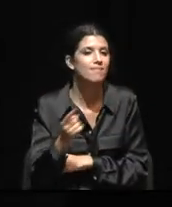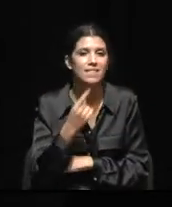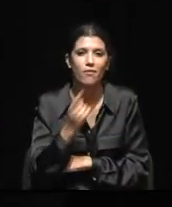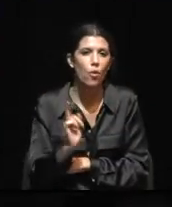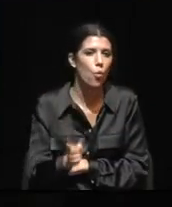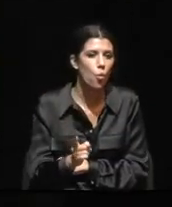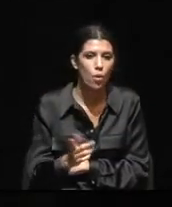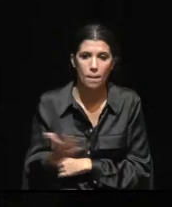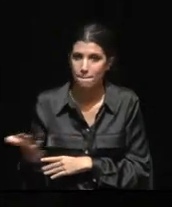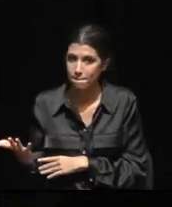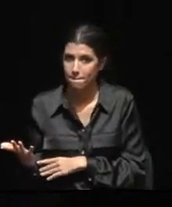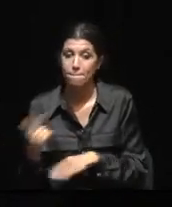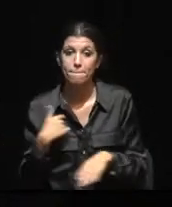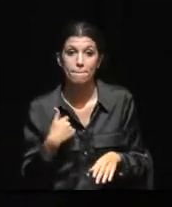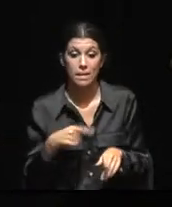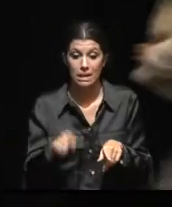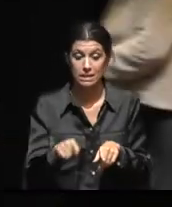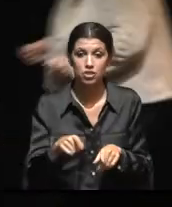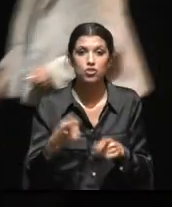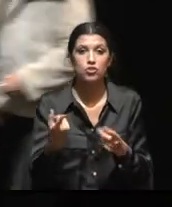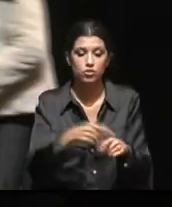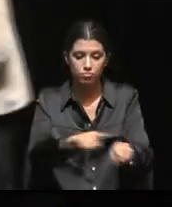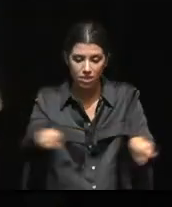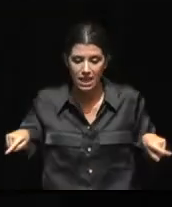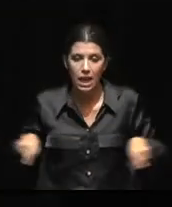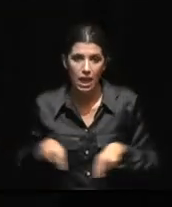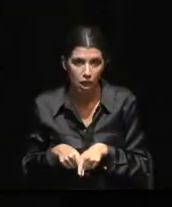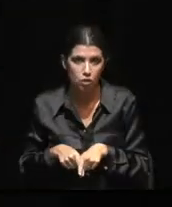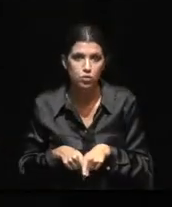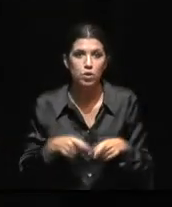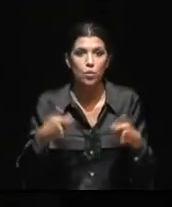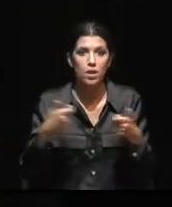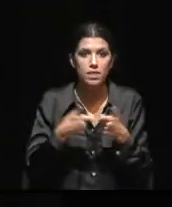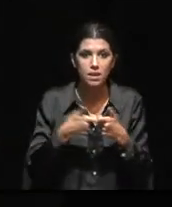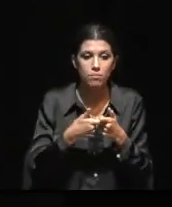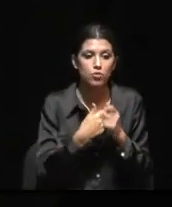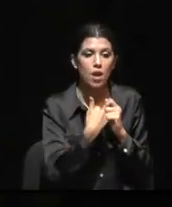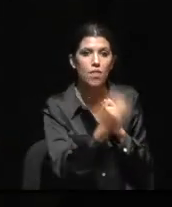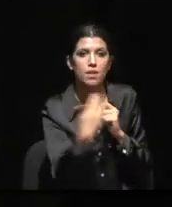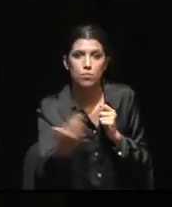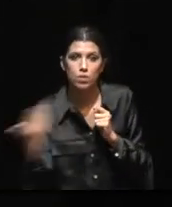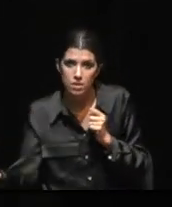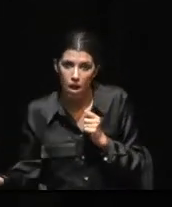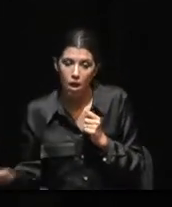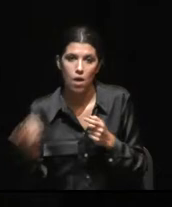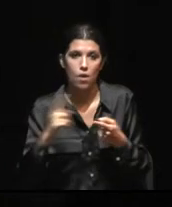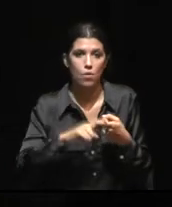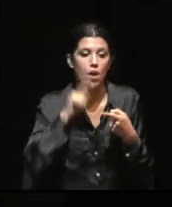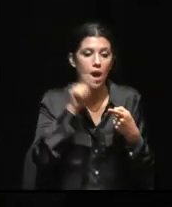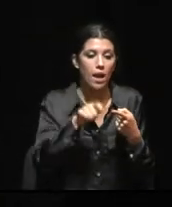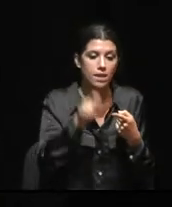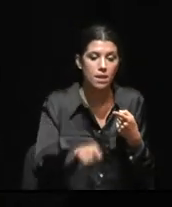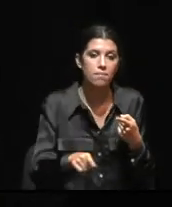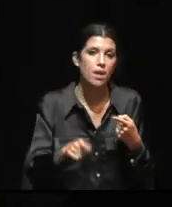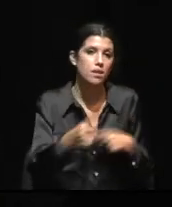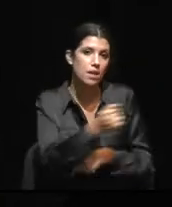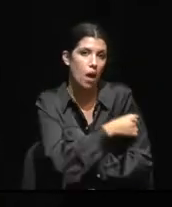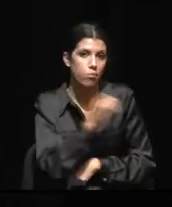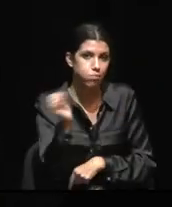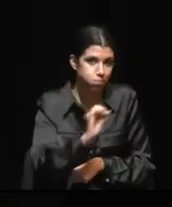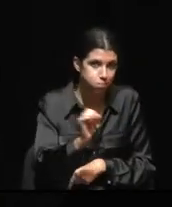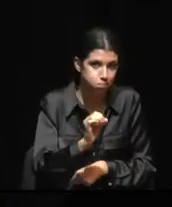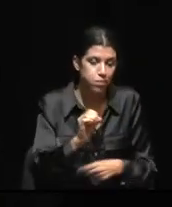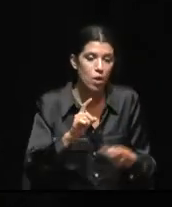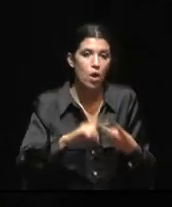dizer quer dizer que estes ativos estão divididos por tipos de atribuição nomeadamente arrendamento não habitacional